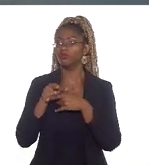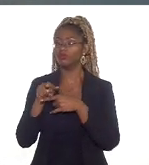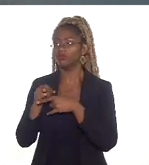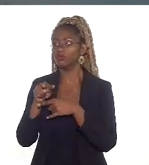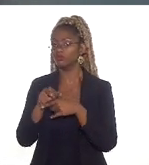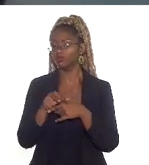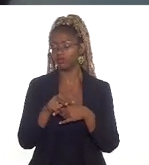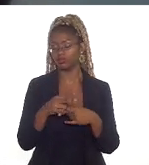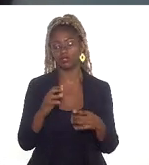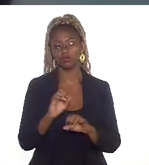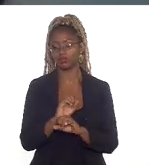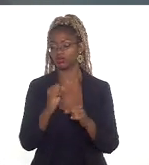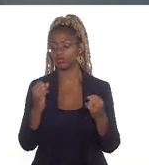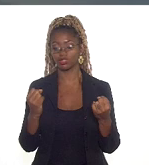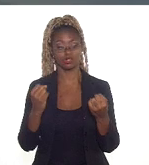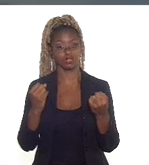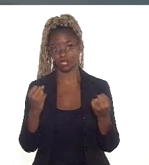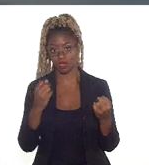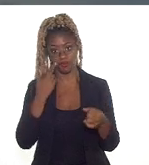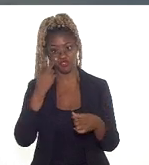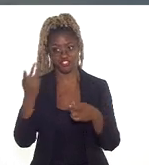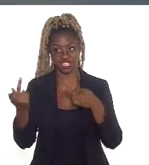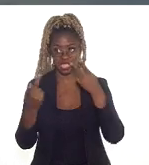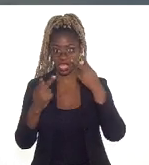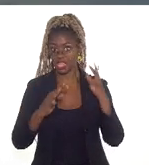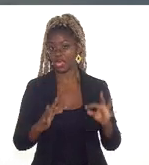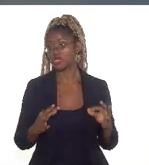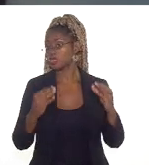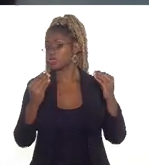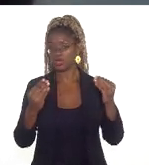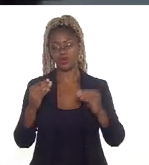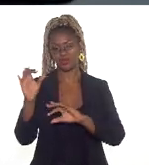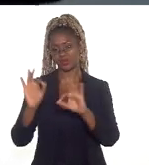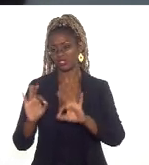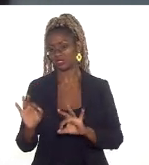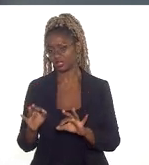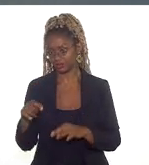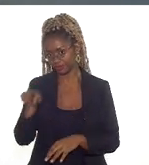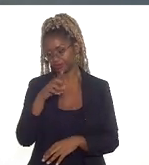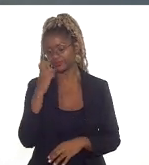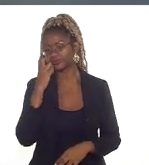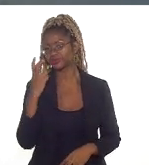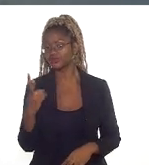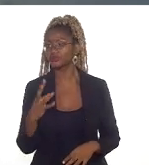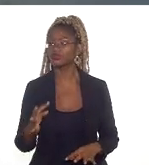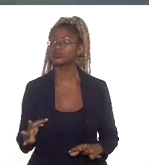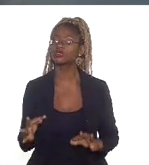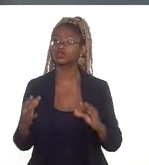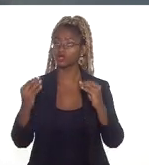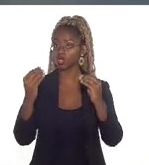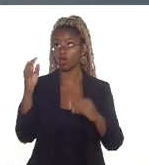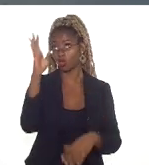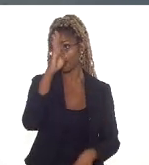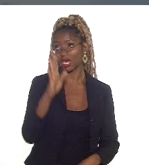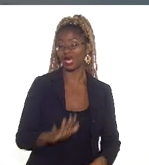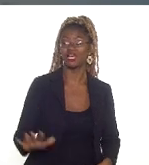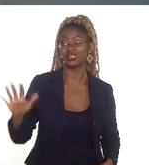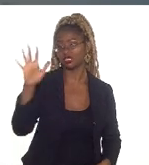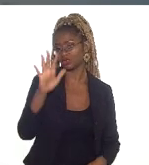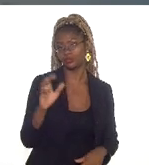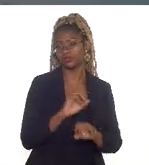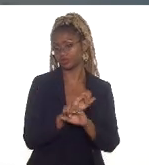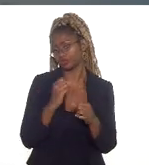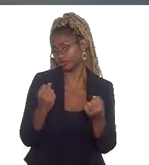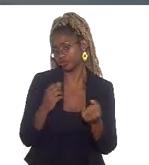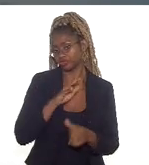impossível a visita a todos os projetos, inclusive, como vocês viram, é praticamente todo o Brasil,